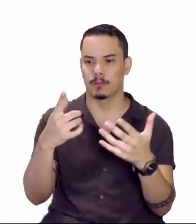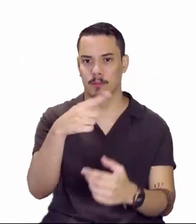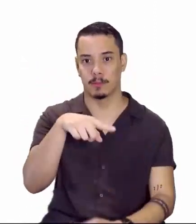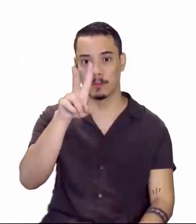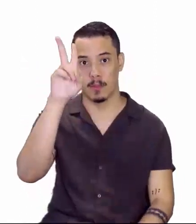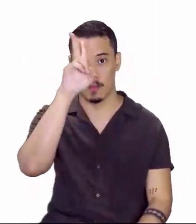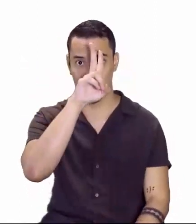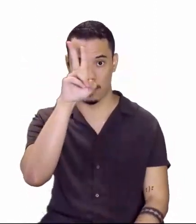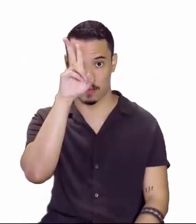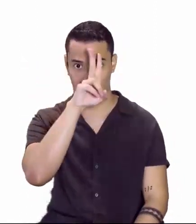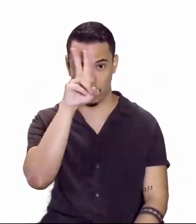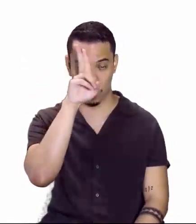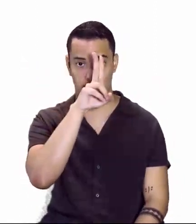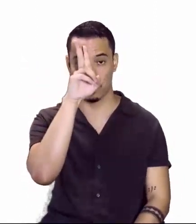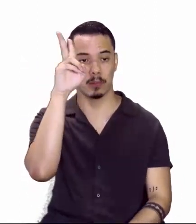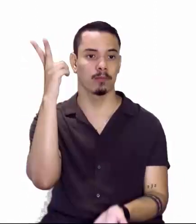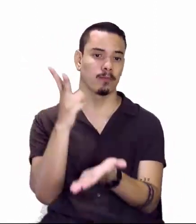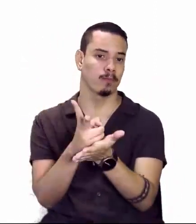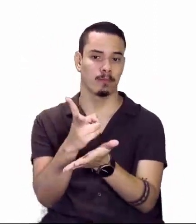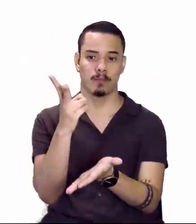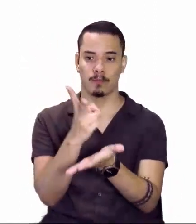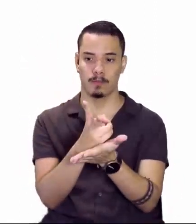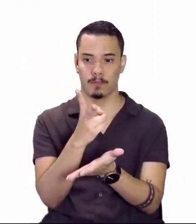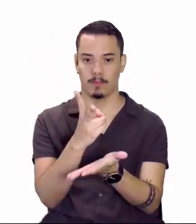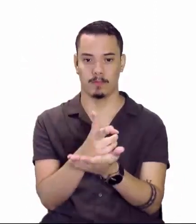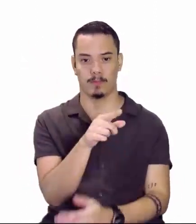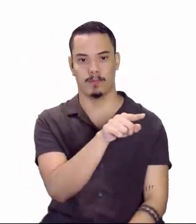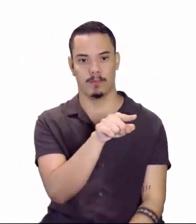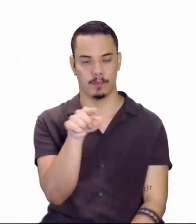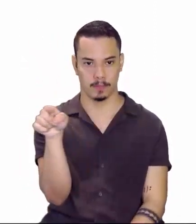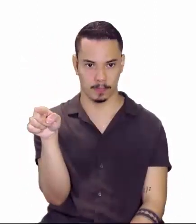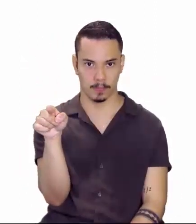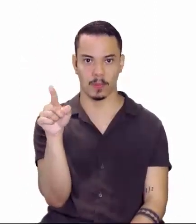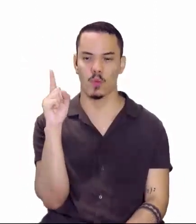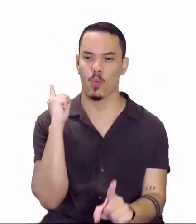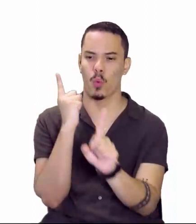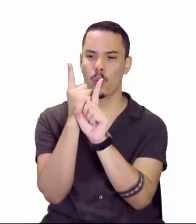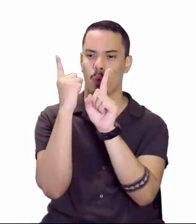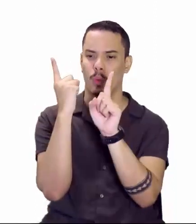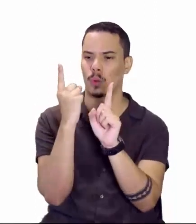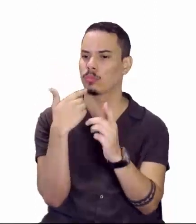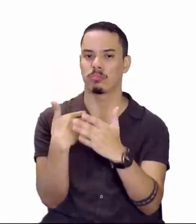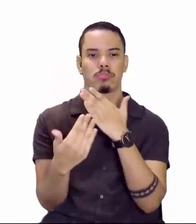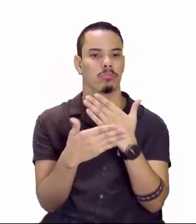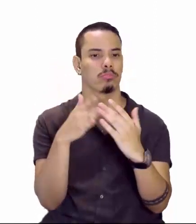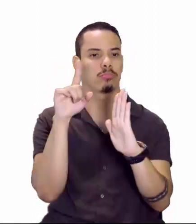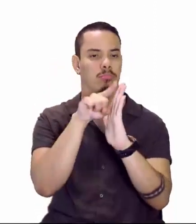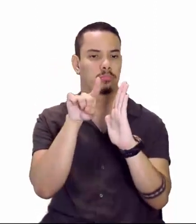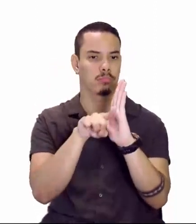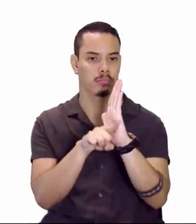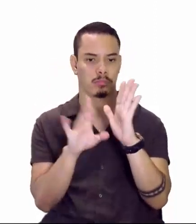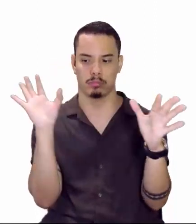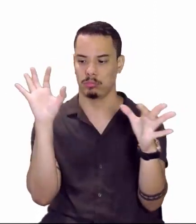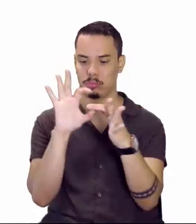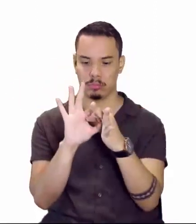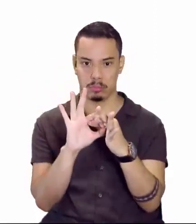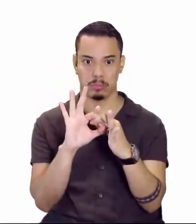lembre-se, toda vez que você encontrar questões que envolvam